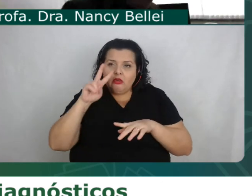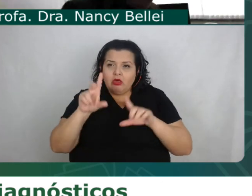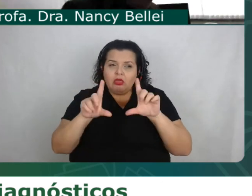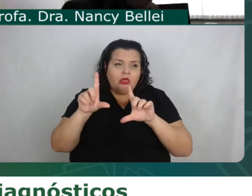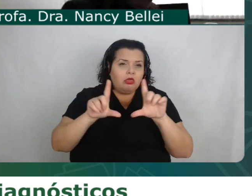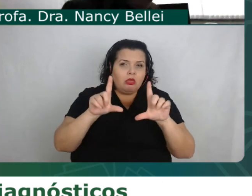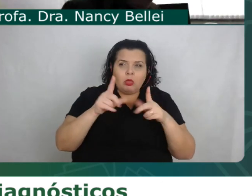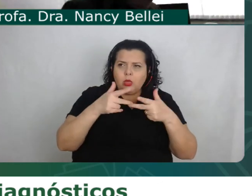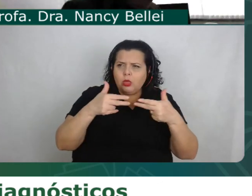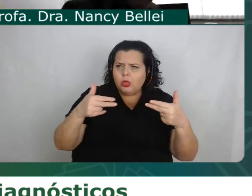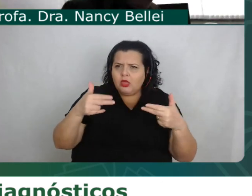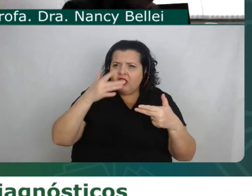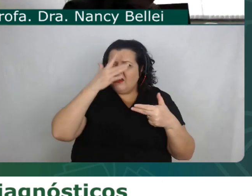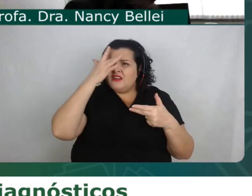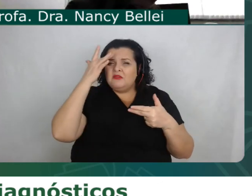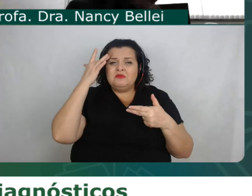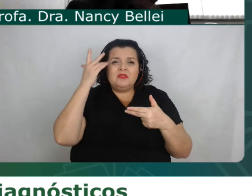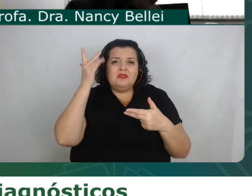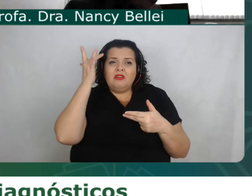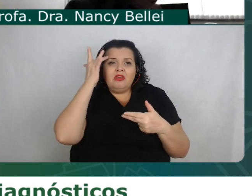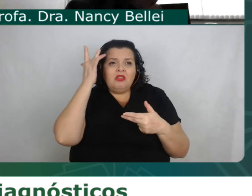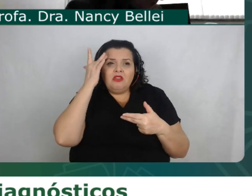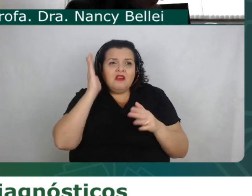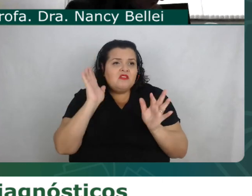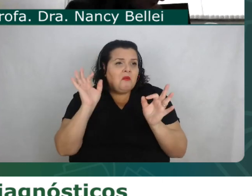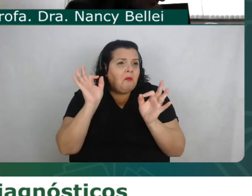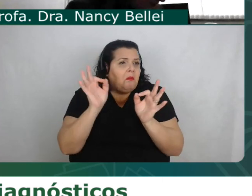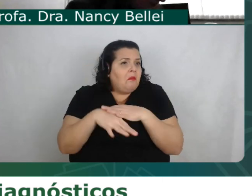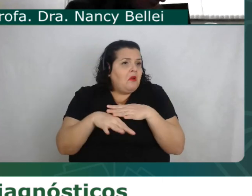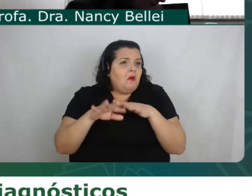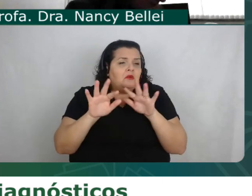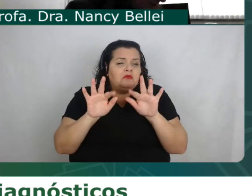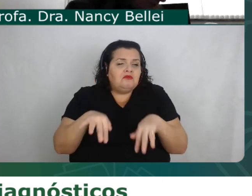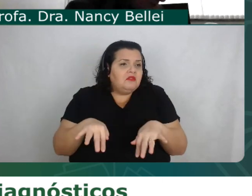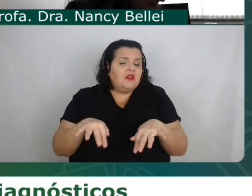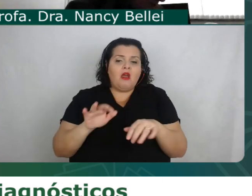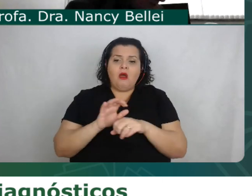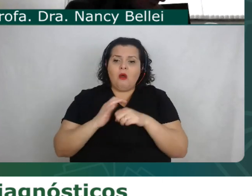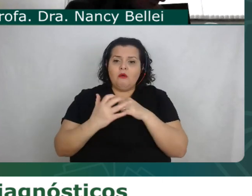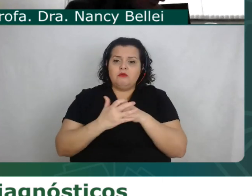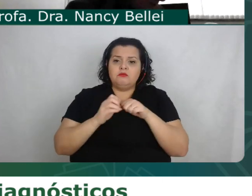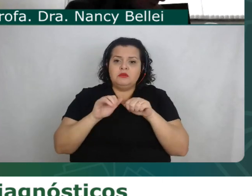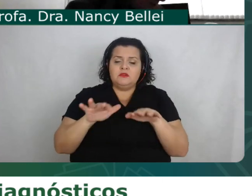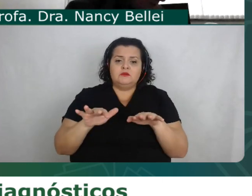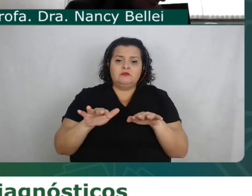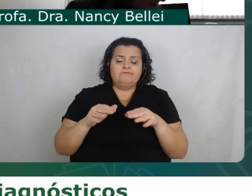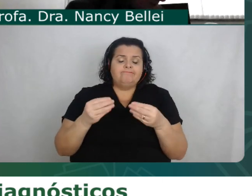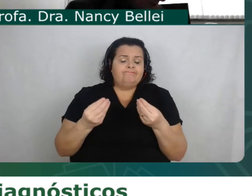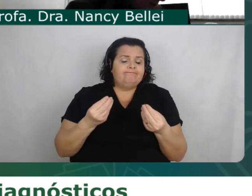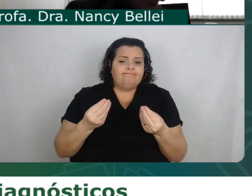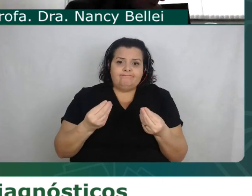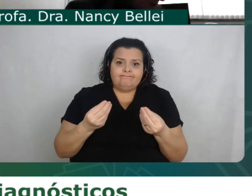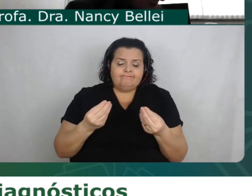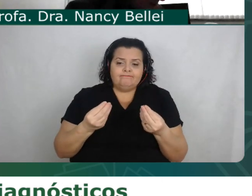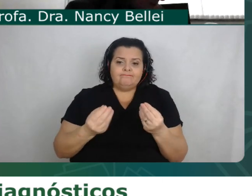Eu gostaria de que você fizesse um comentário, uma análise dessa situação. Aí a gente já encerra, por causa do horário.